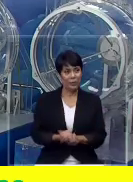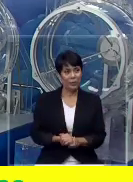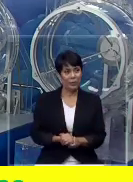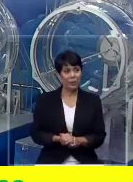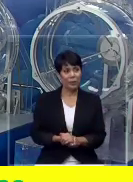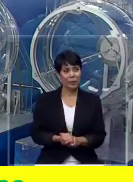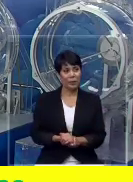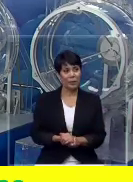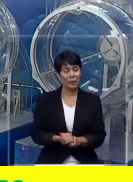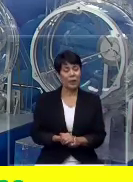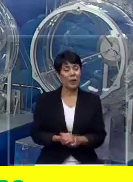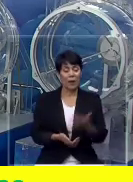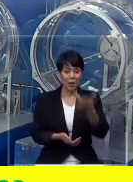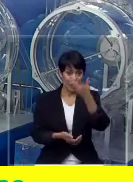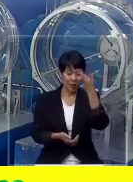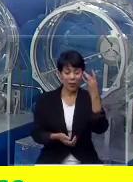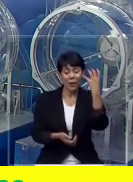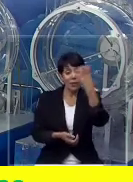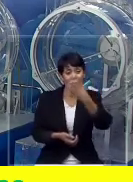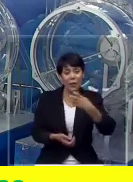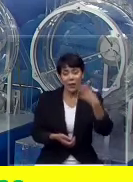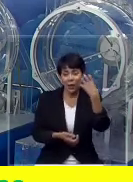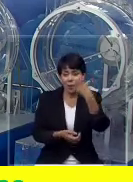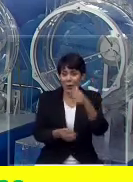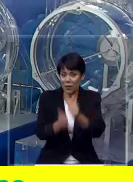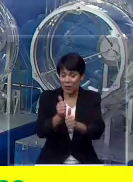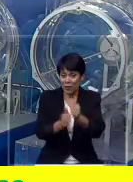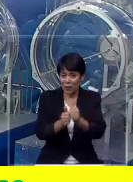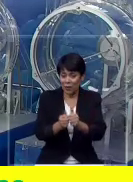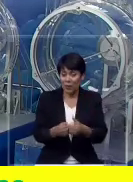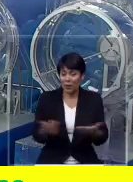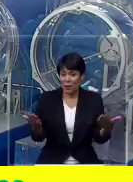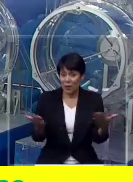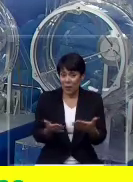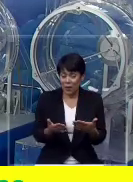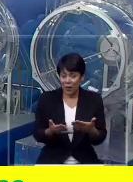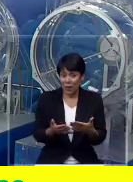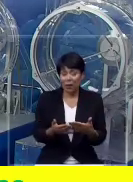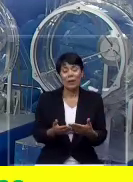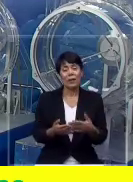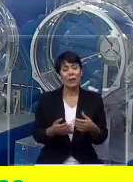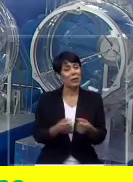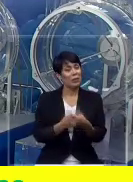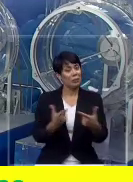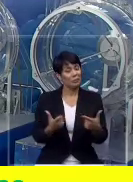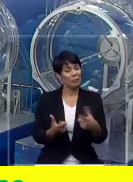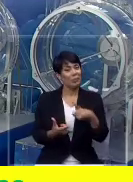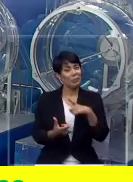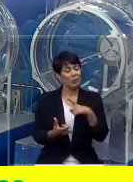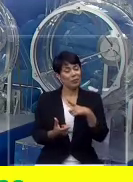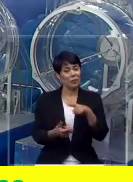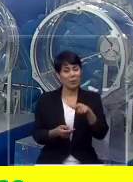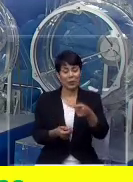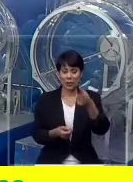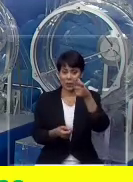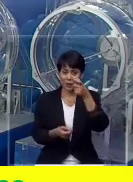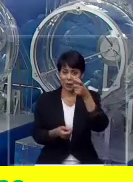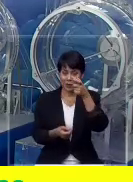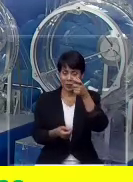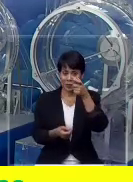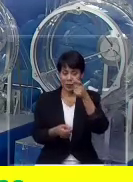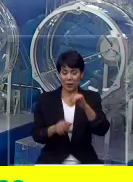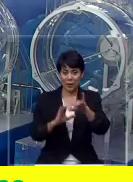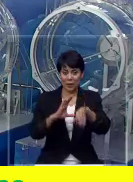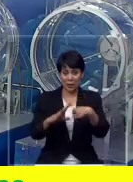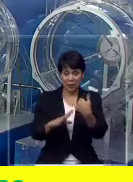Gente, a sorte está no ar para os apaixonados por futebol. É o sorteio da Time Mania. Você que está aí acompanhando os sorteios